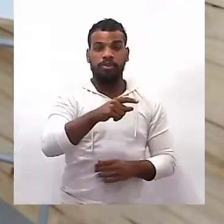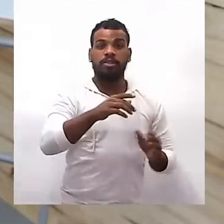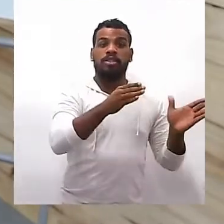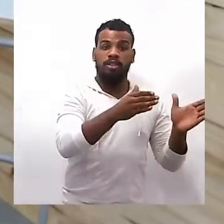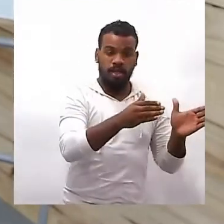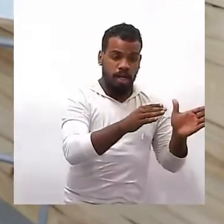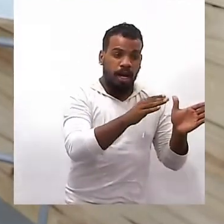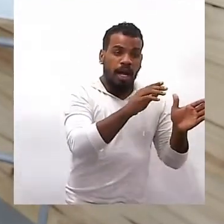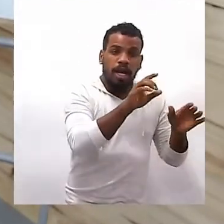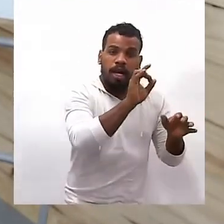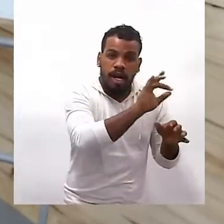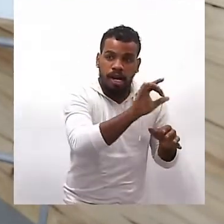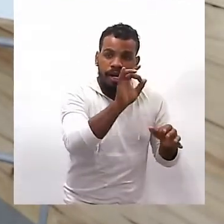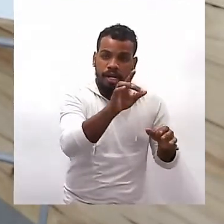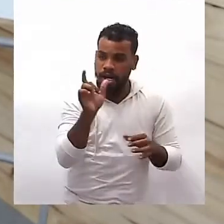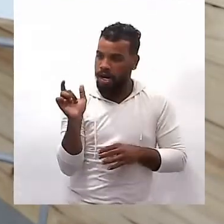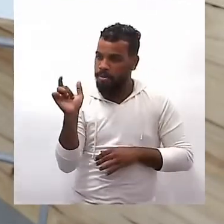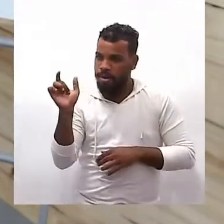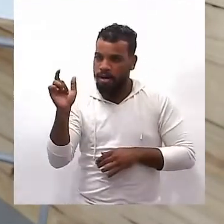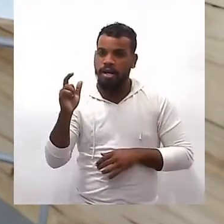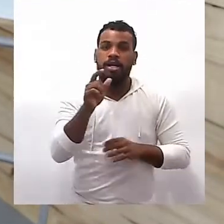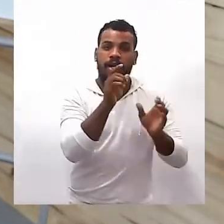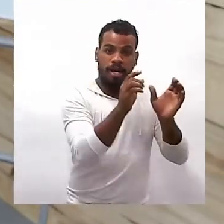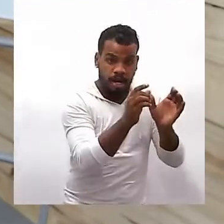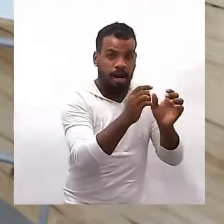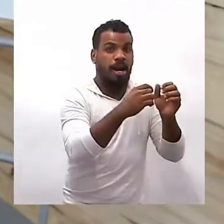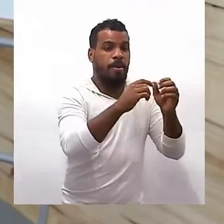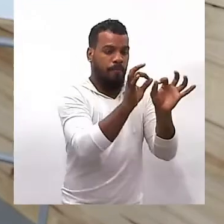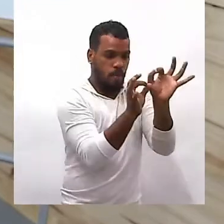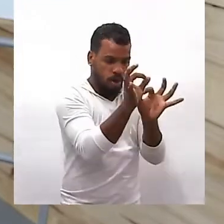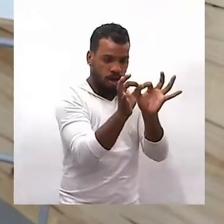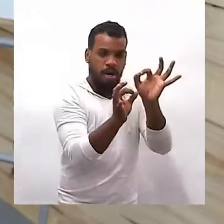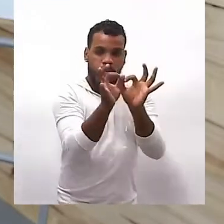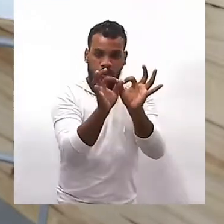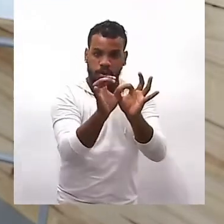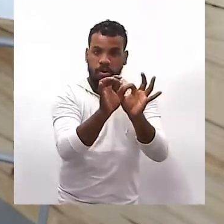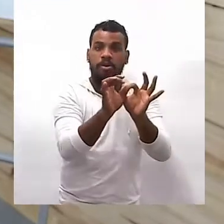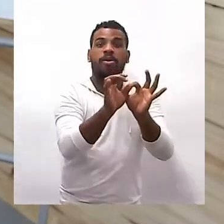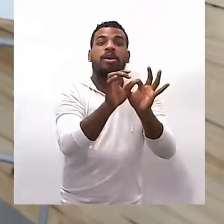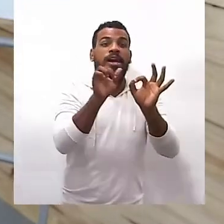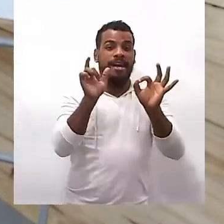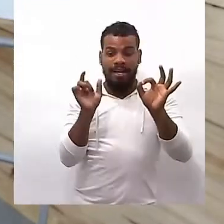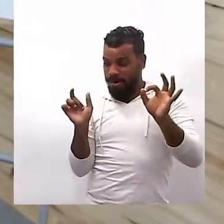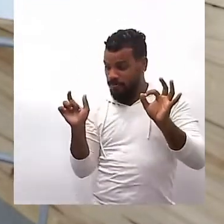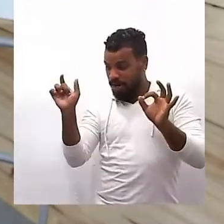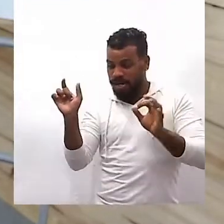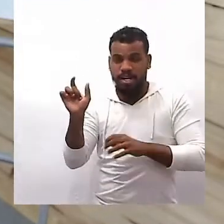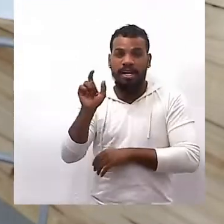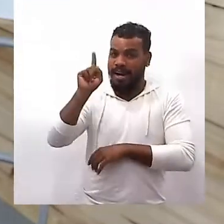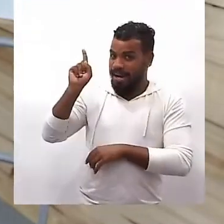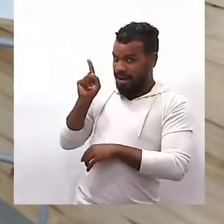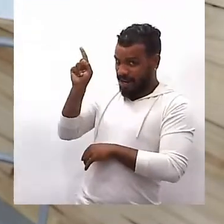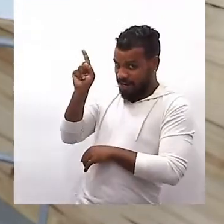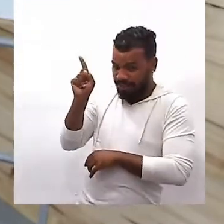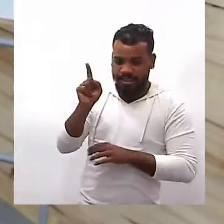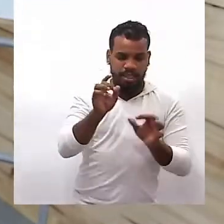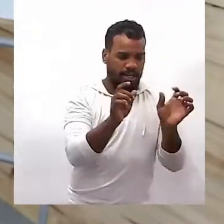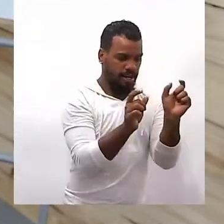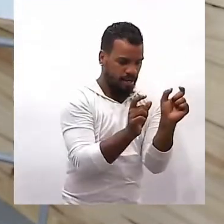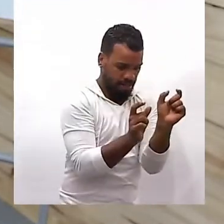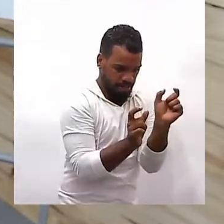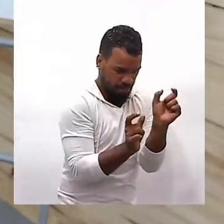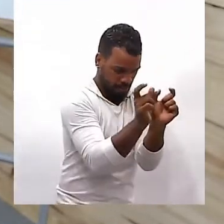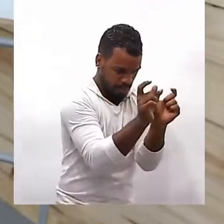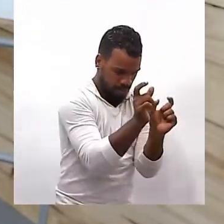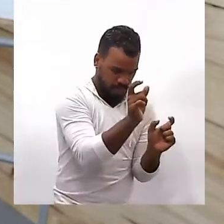molécula de piruvato, agora, ó, esse piruvato aqui e esse piruvato